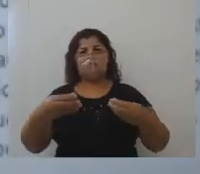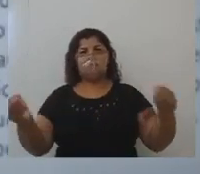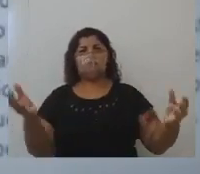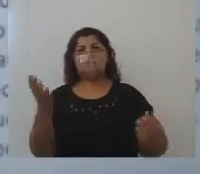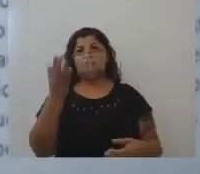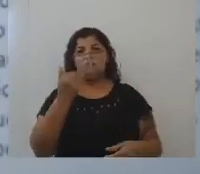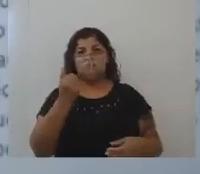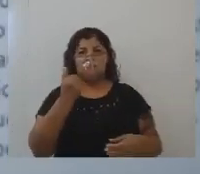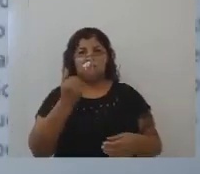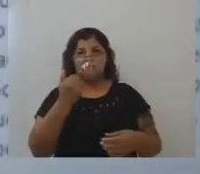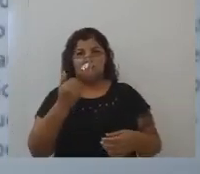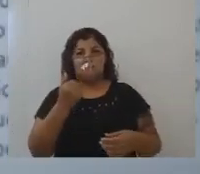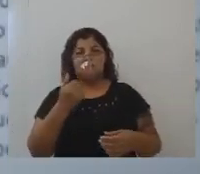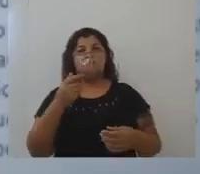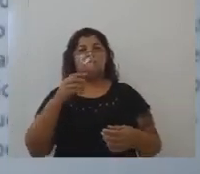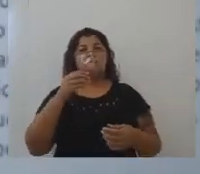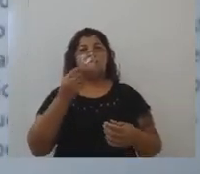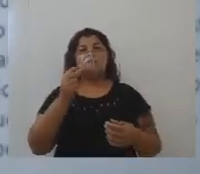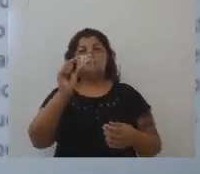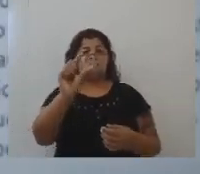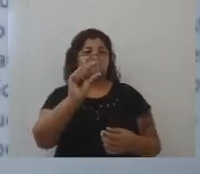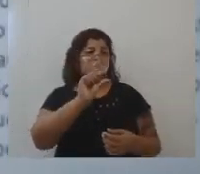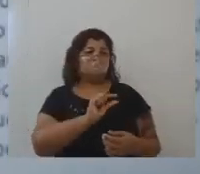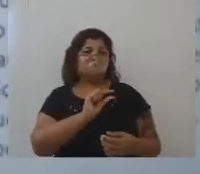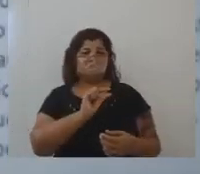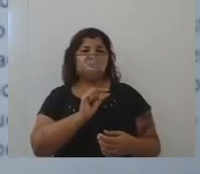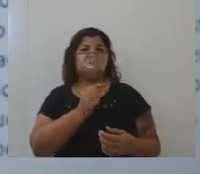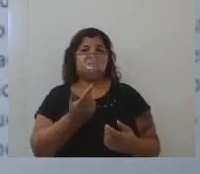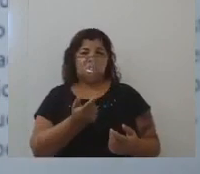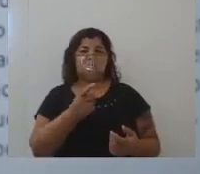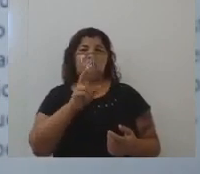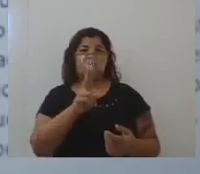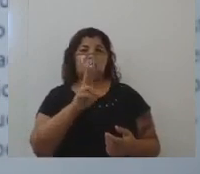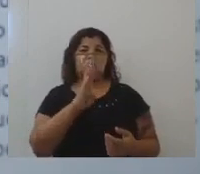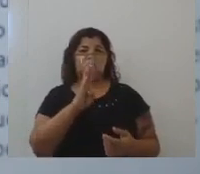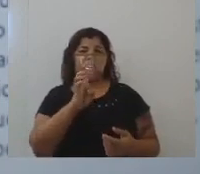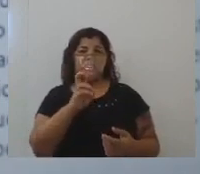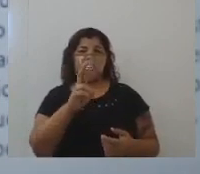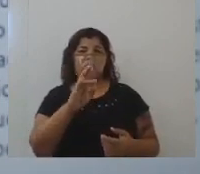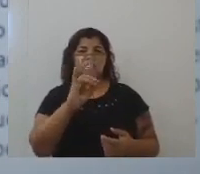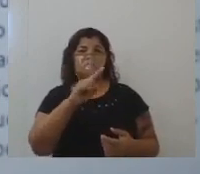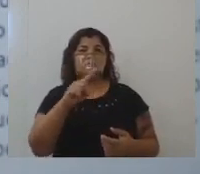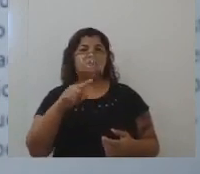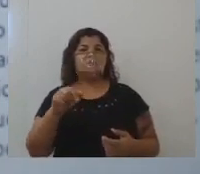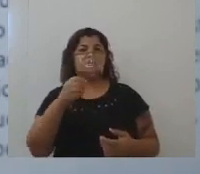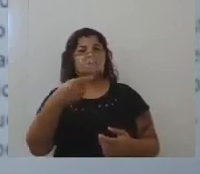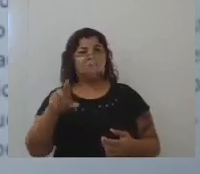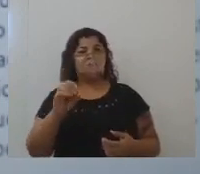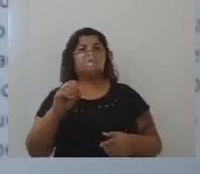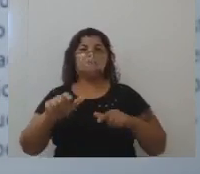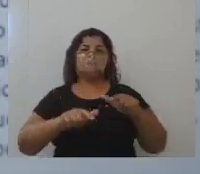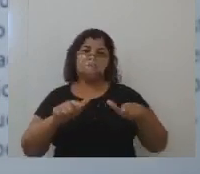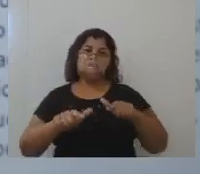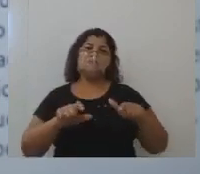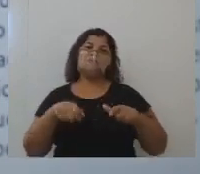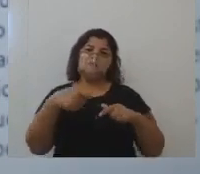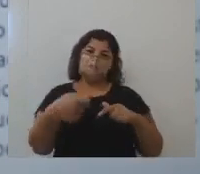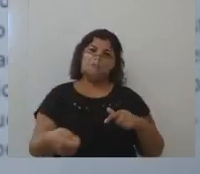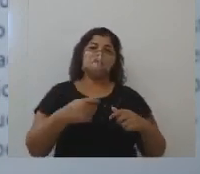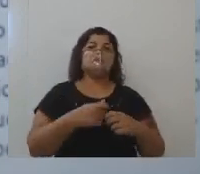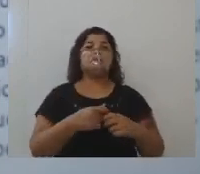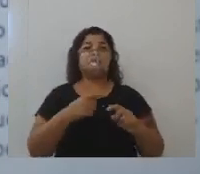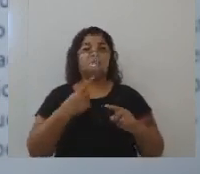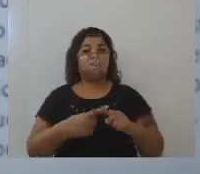comida, certo? Para ganhar um valor muito pequeno. Isso é uberização do trabalho. E é importante lembrar que